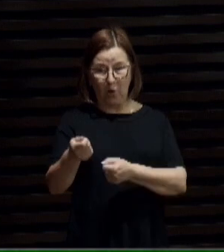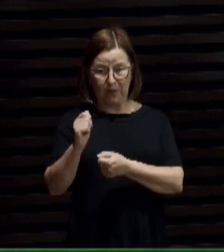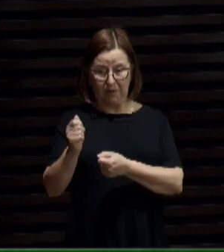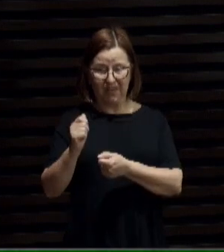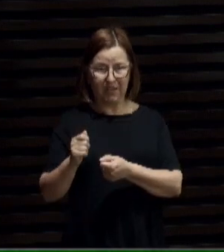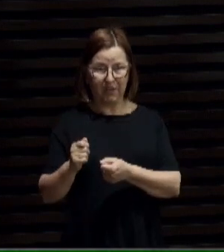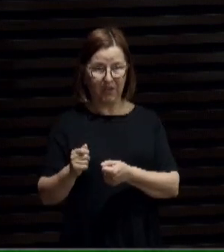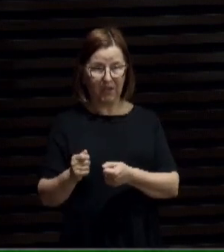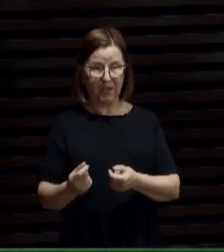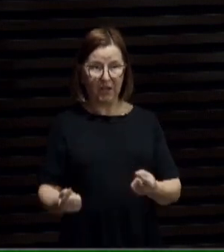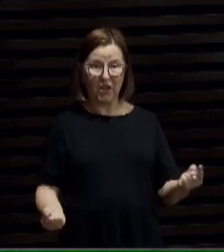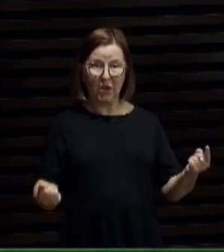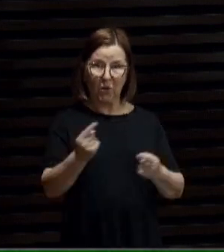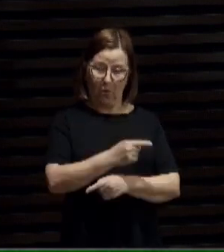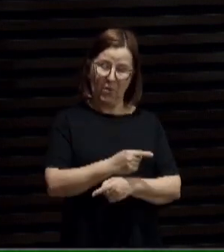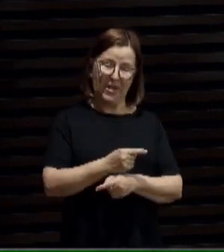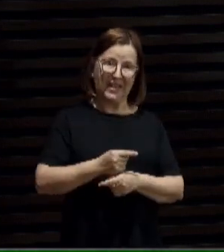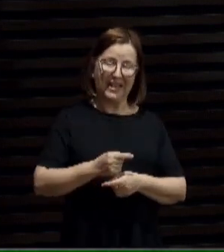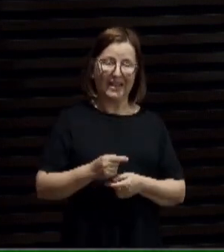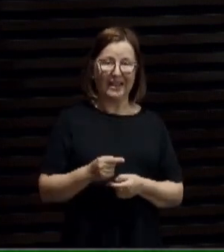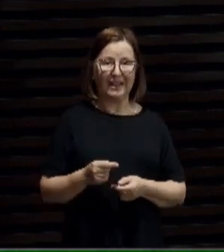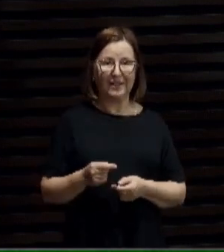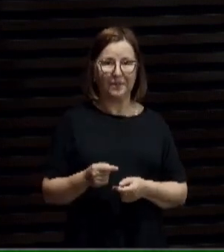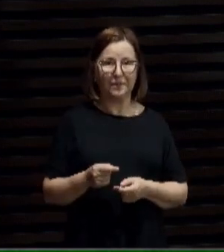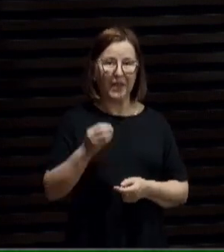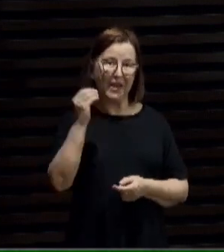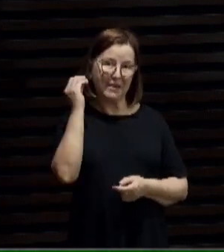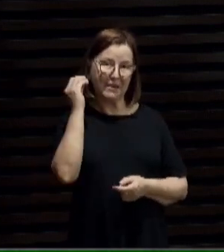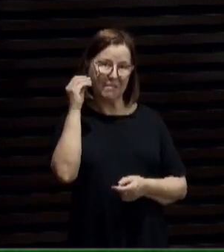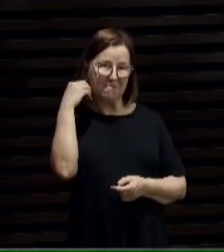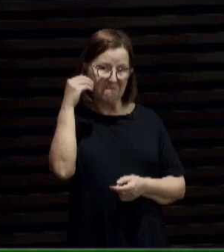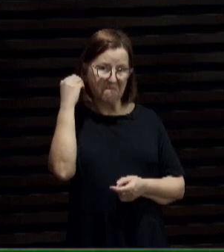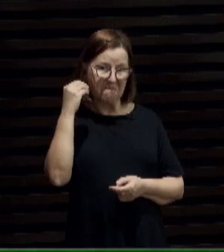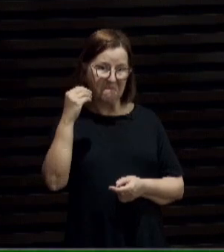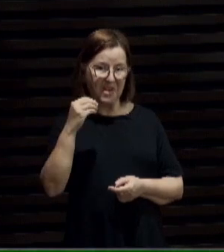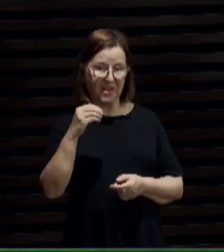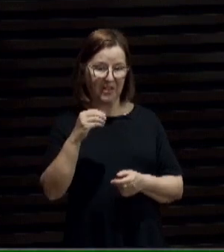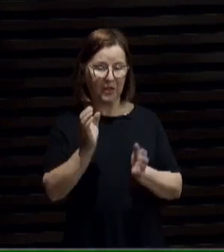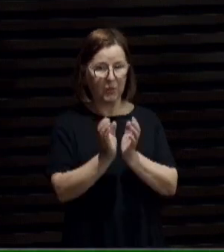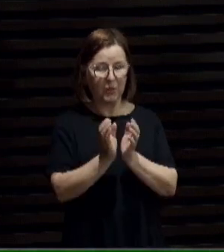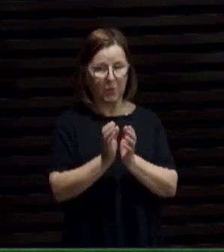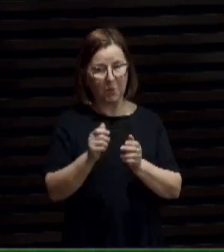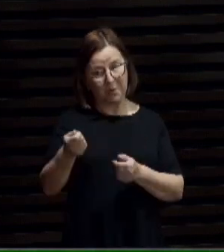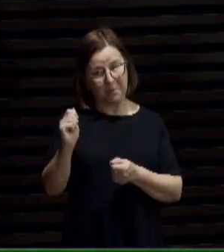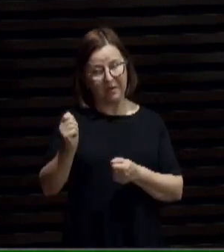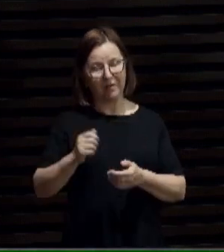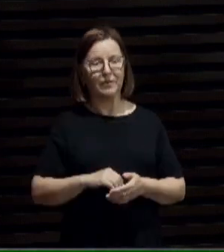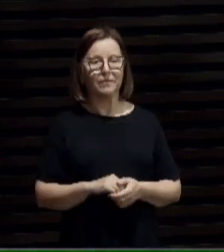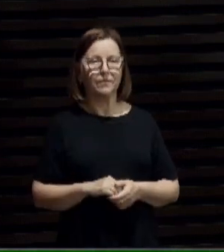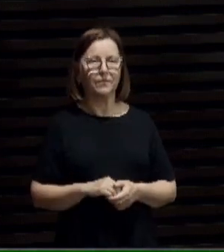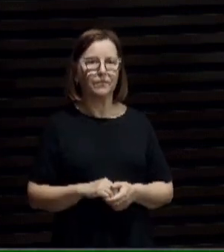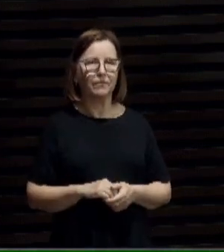à habilidade dos pescadores. Na madrugada, já ao romper do dia, os peixes não estão mais. Durante o dia,